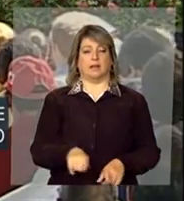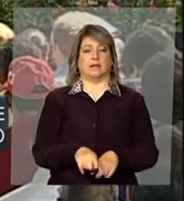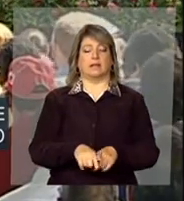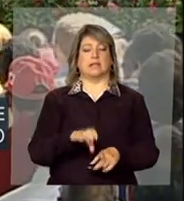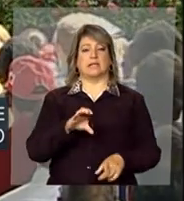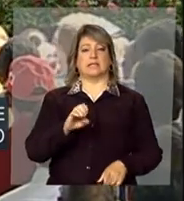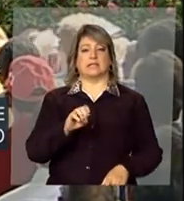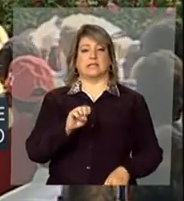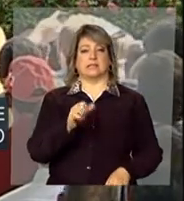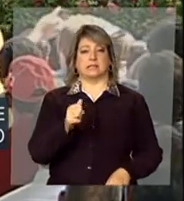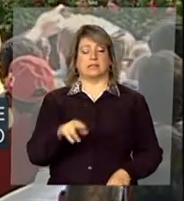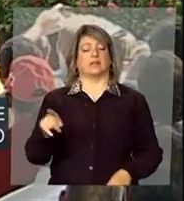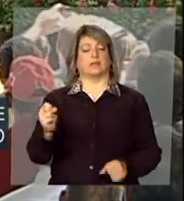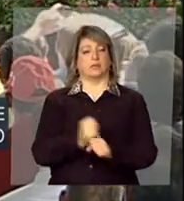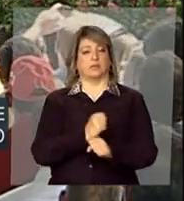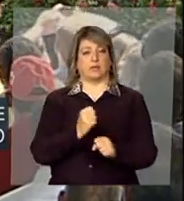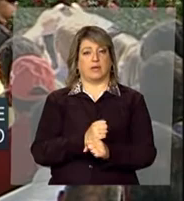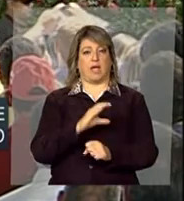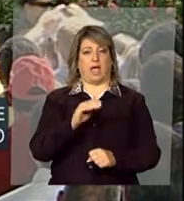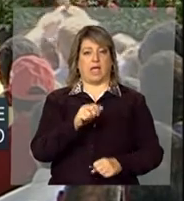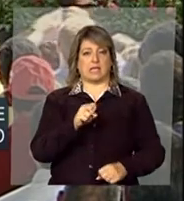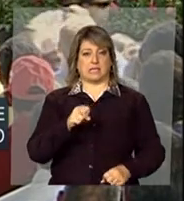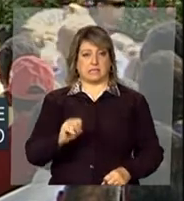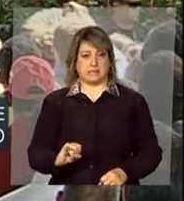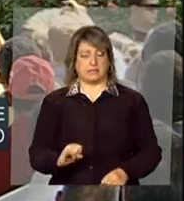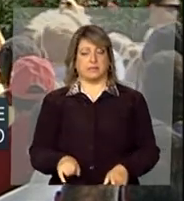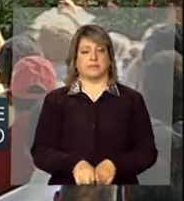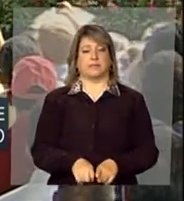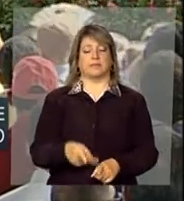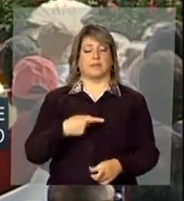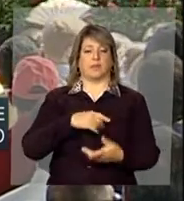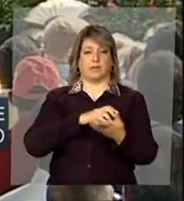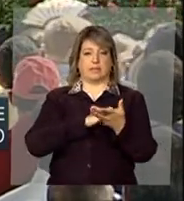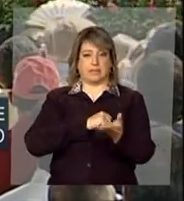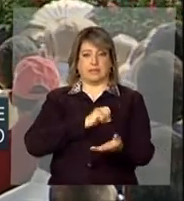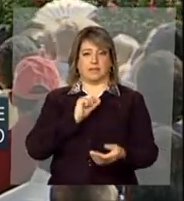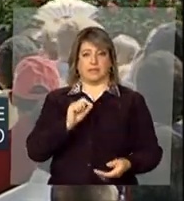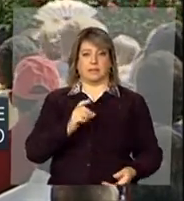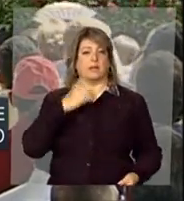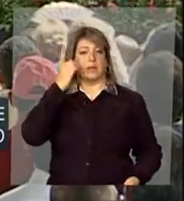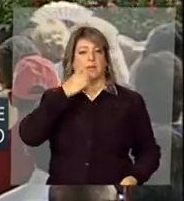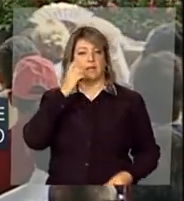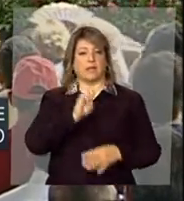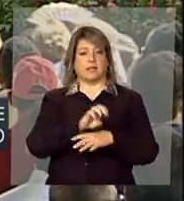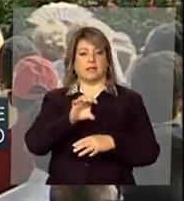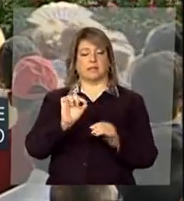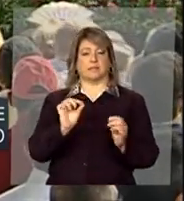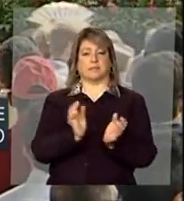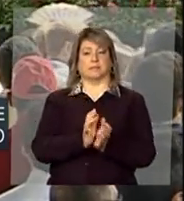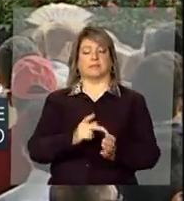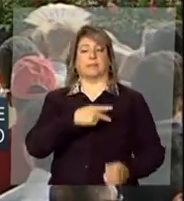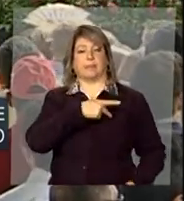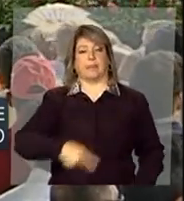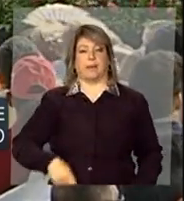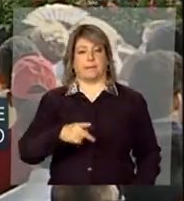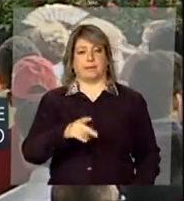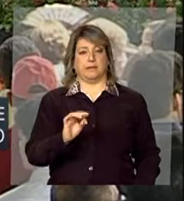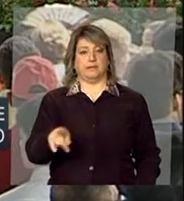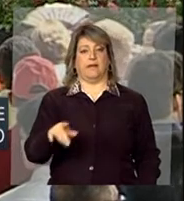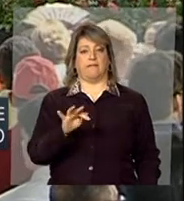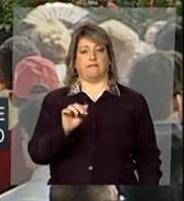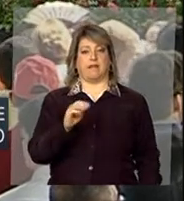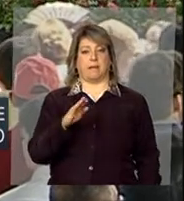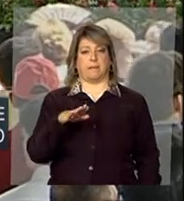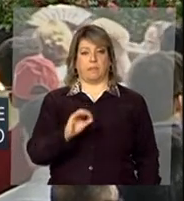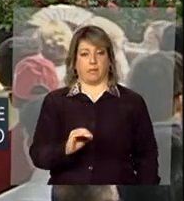César, que é da construtora Cassi, ao meu querido deputado estadual, presidente do PT, Fábio Novo,